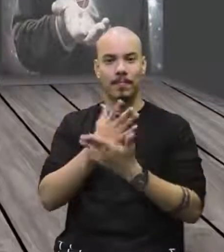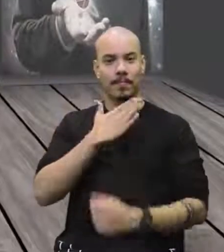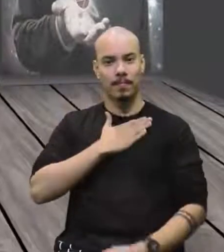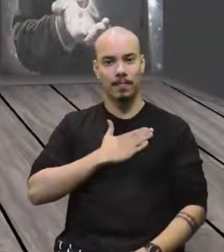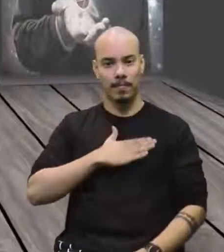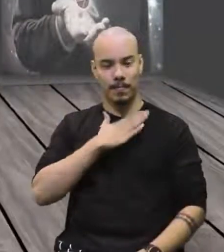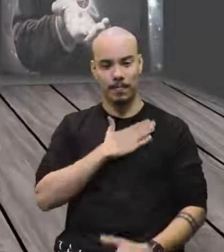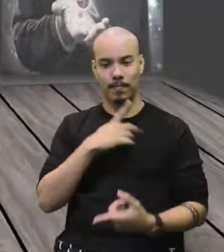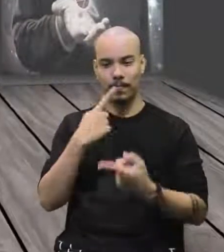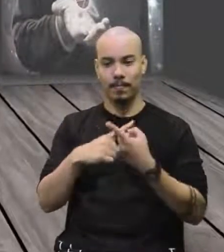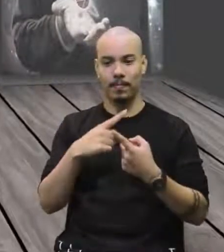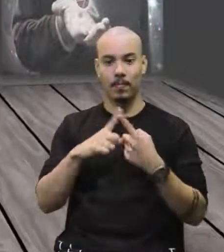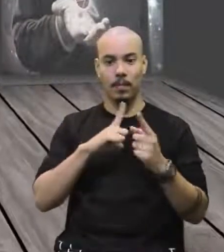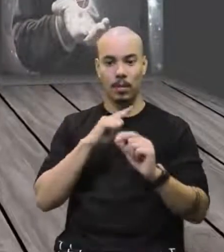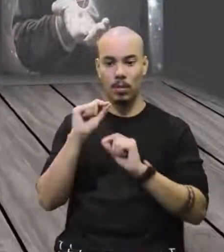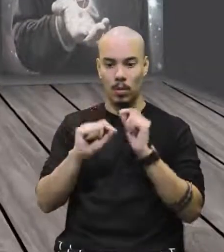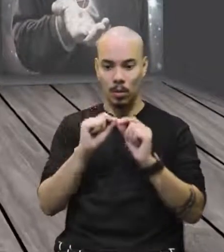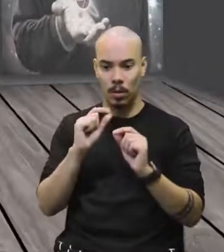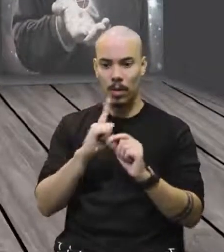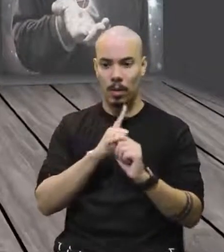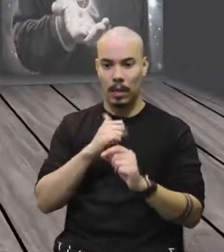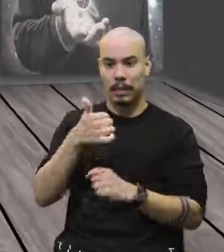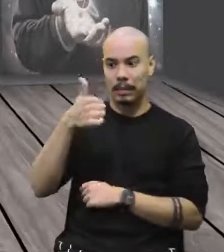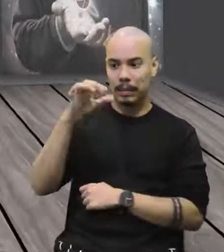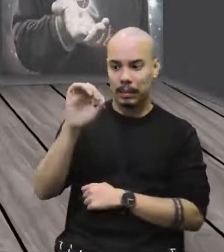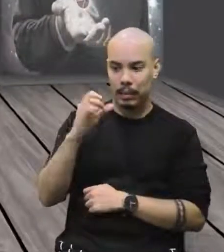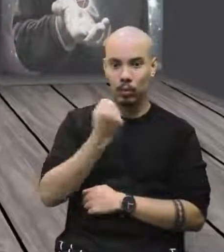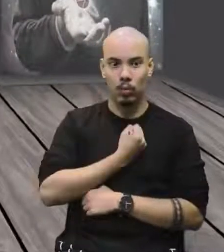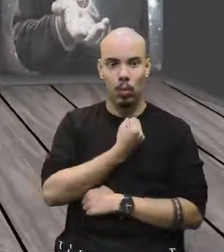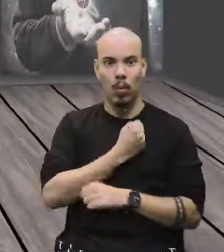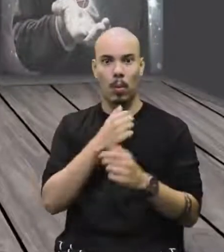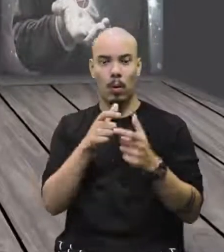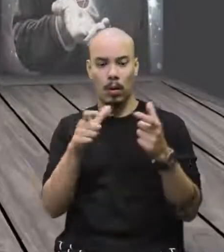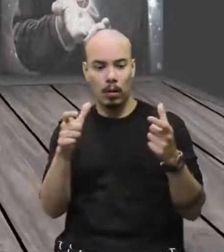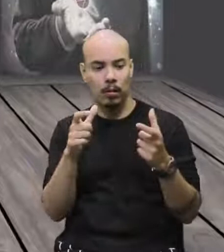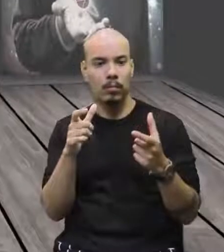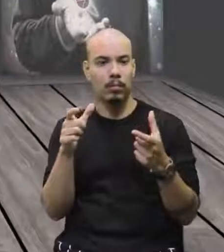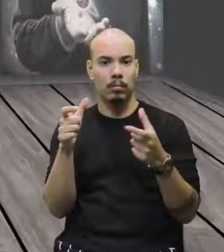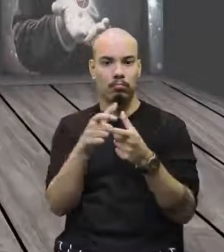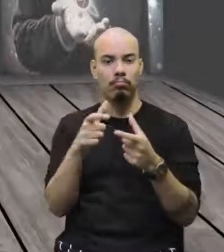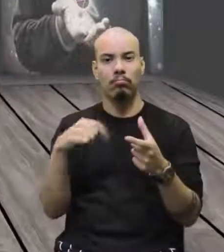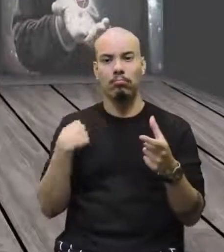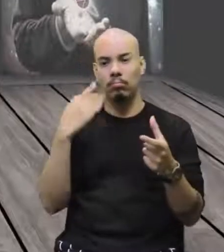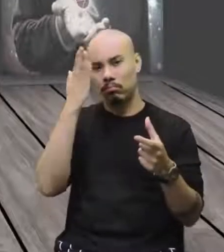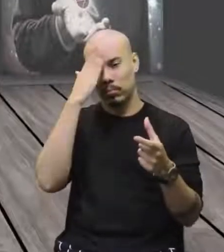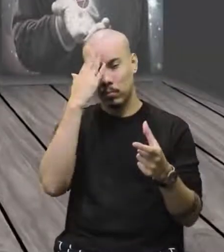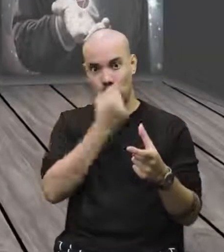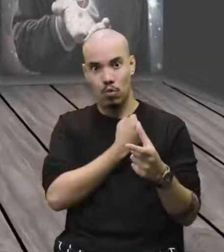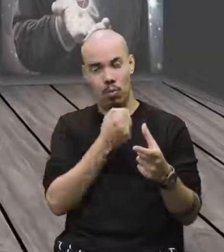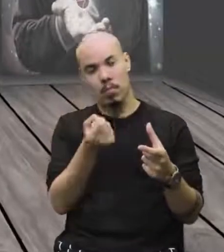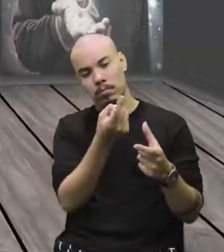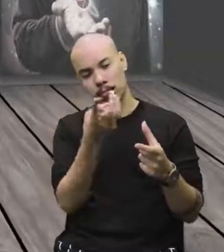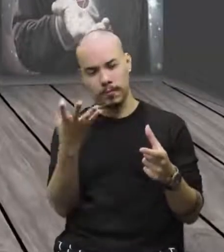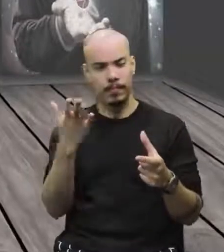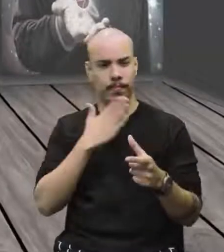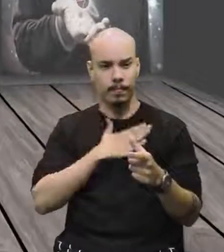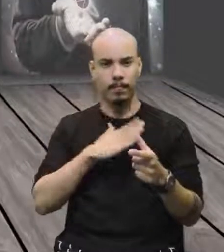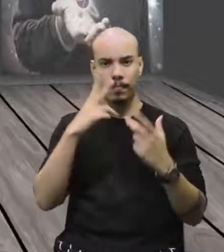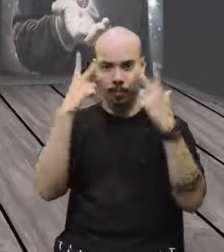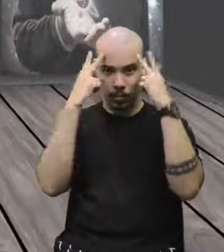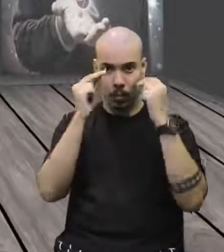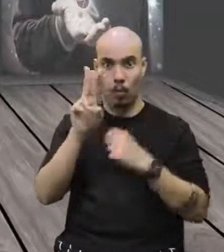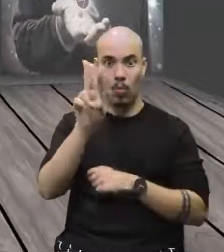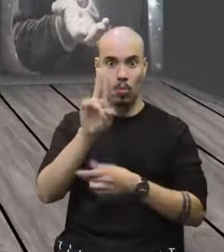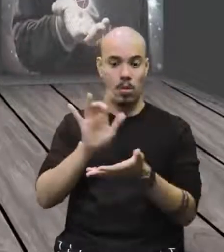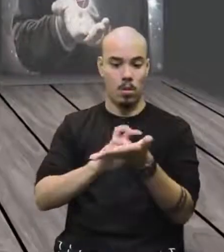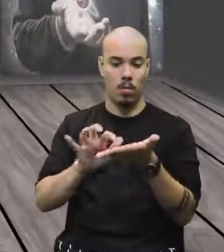tem aquela questão de potência de base 10, números grandes, números pequenos, então sempre tomar cuidado com isso que vai tranquilamente. Usa a calculadora aí que